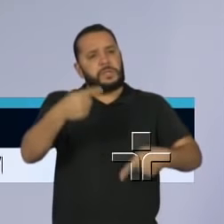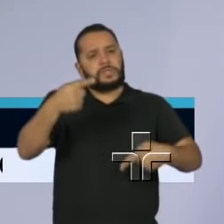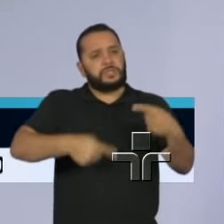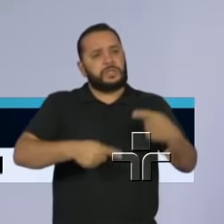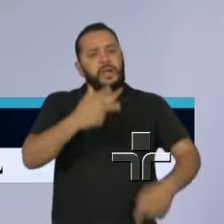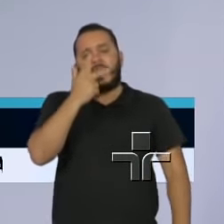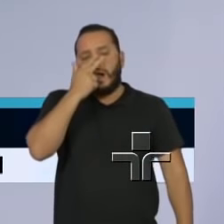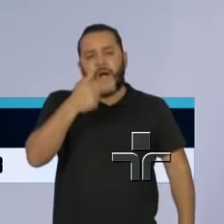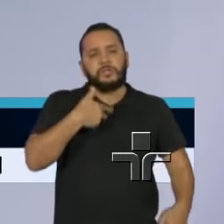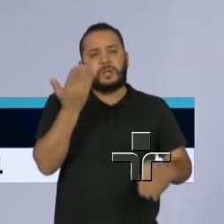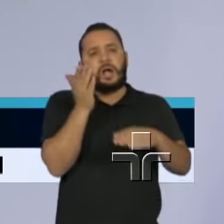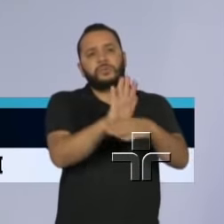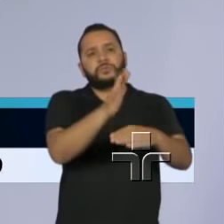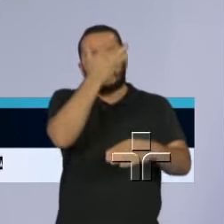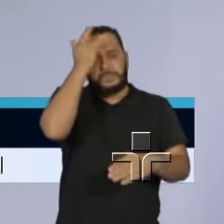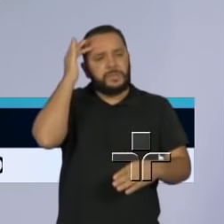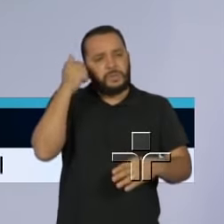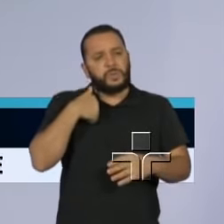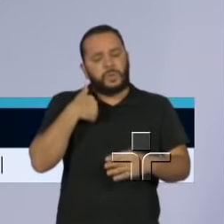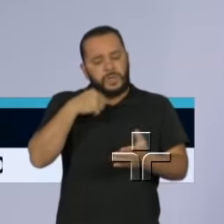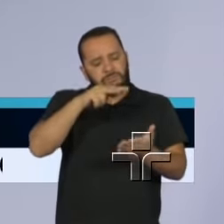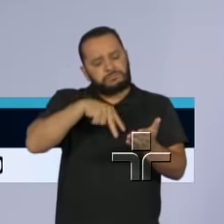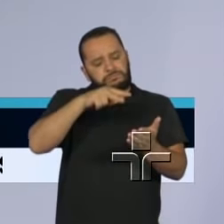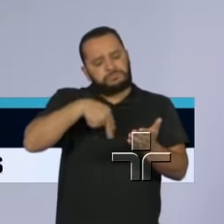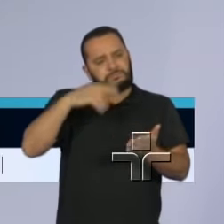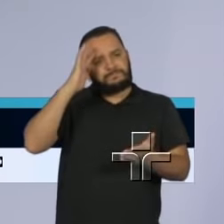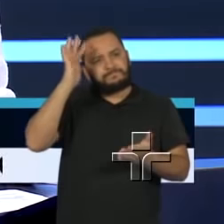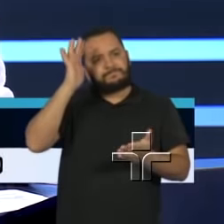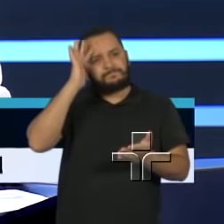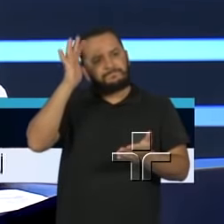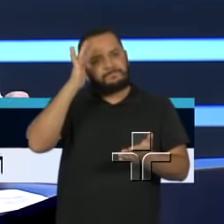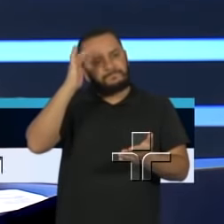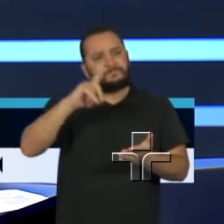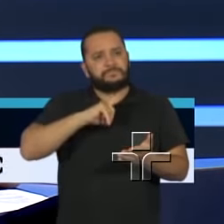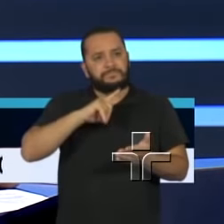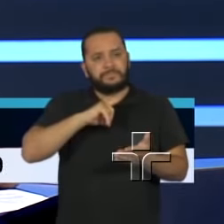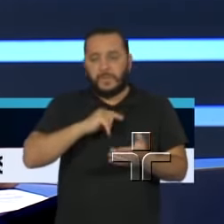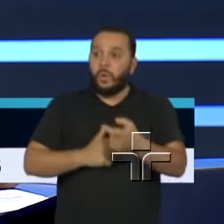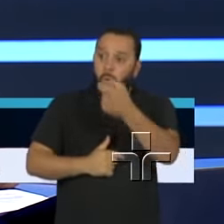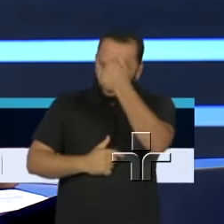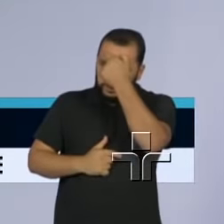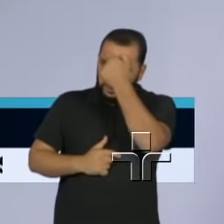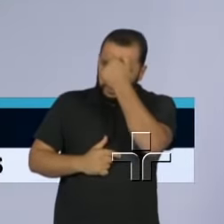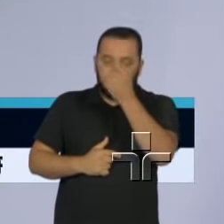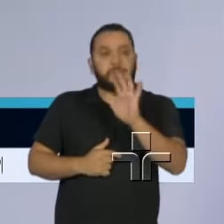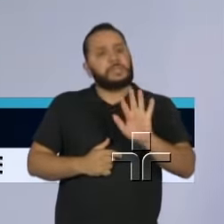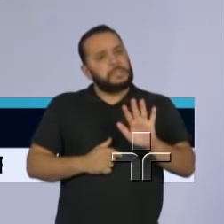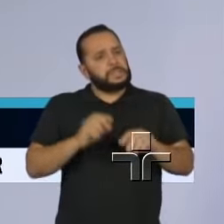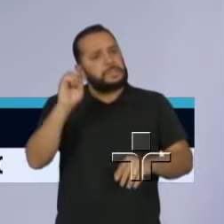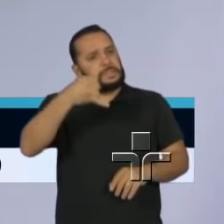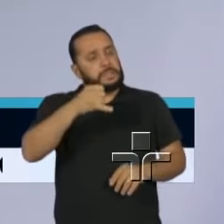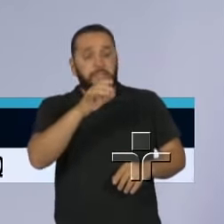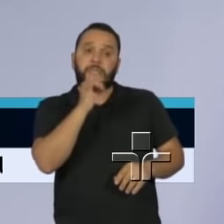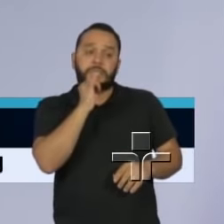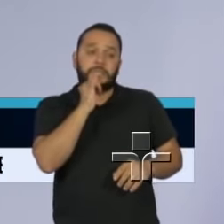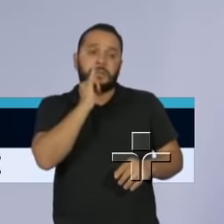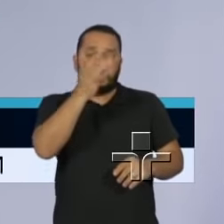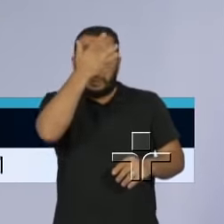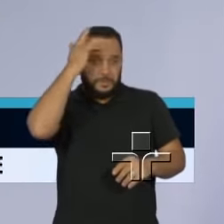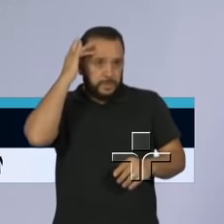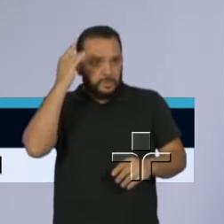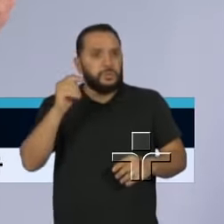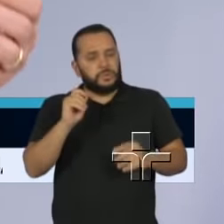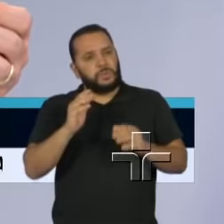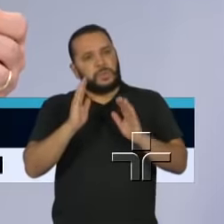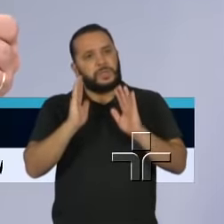que ajuda as pessoas a refletir. Não é uma produção que simplesmente, digamos, aumenta os decibéis